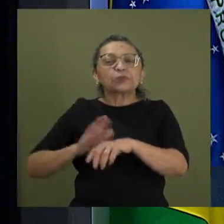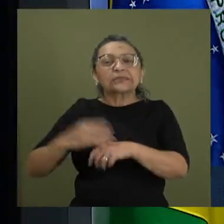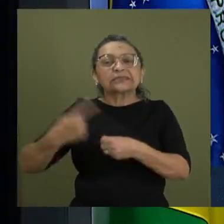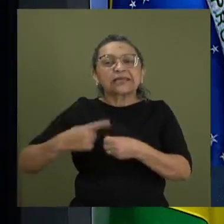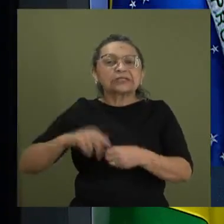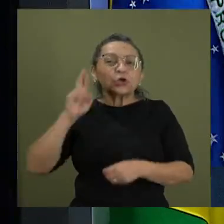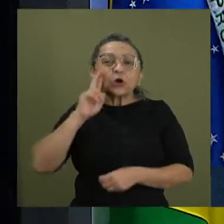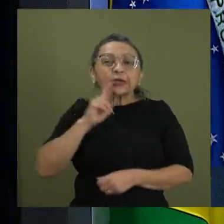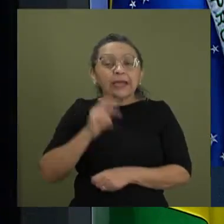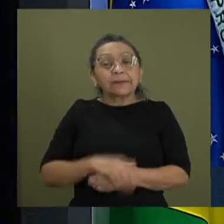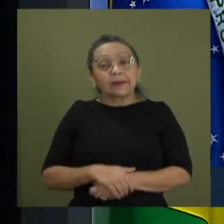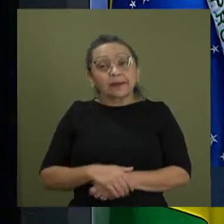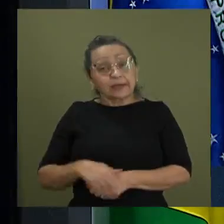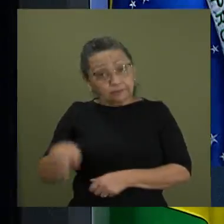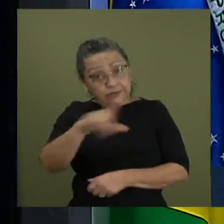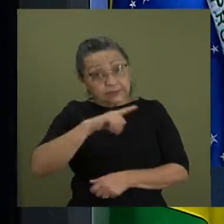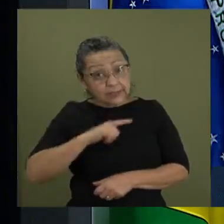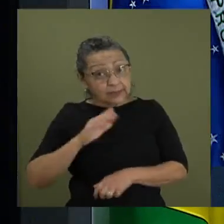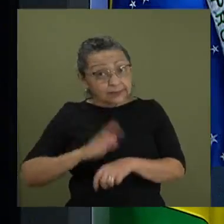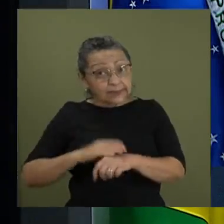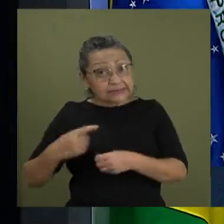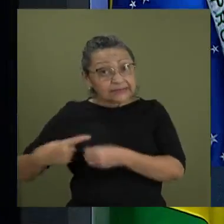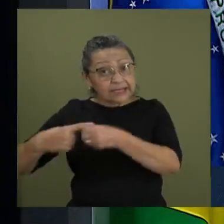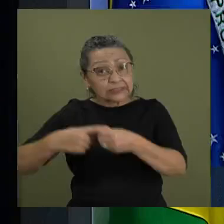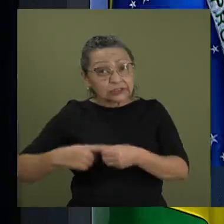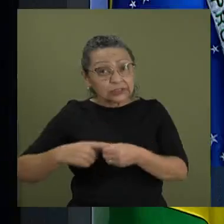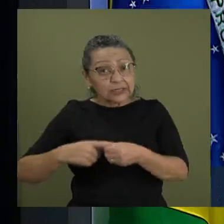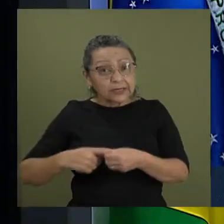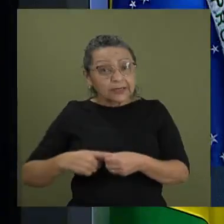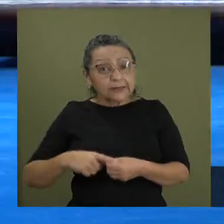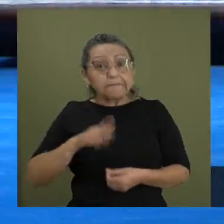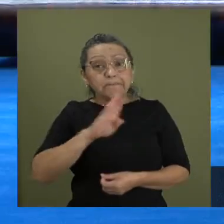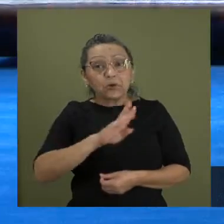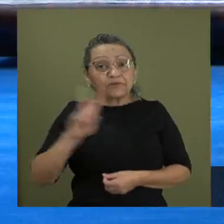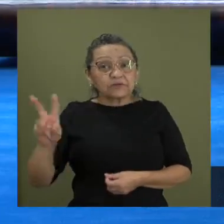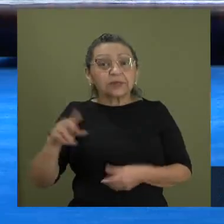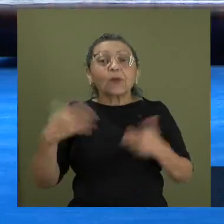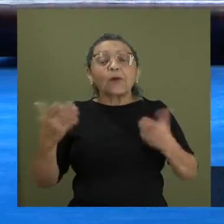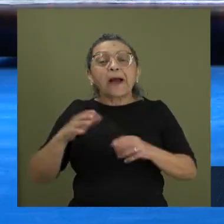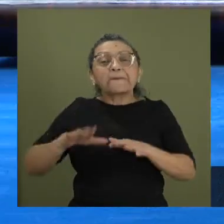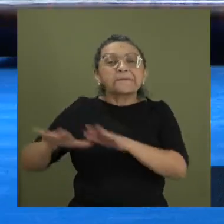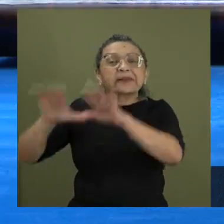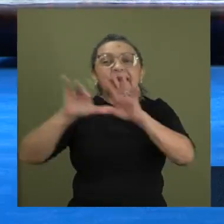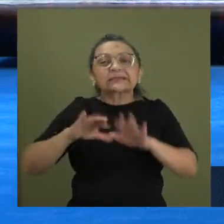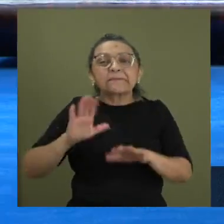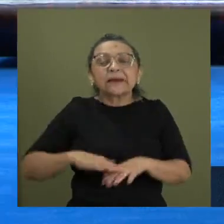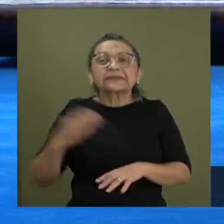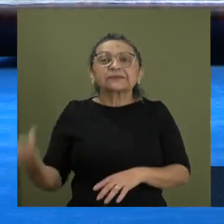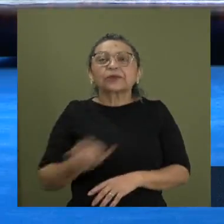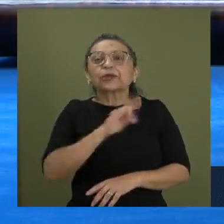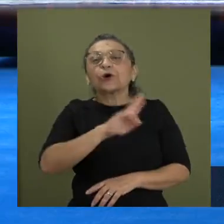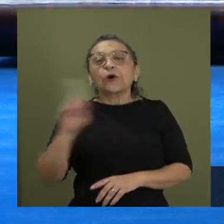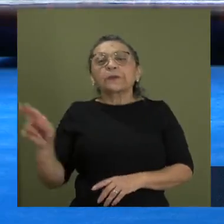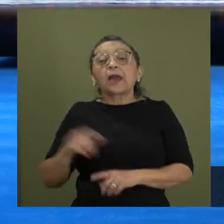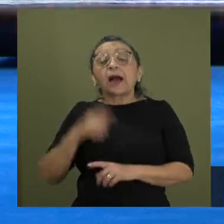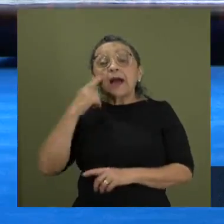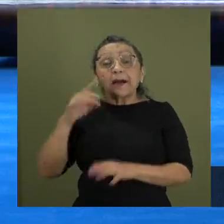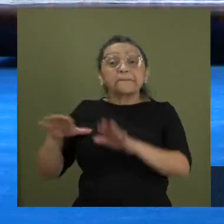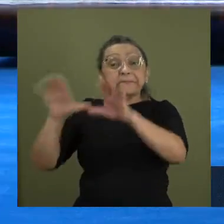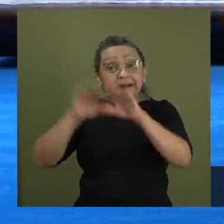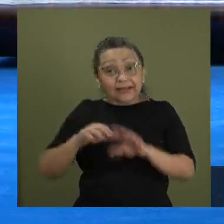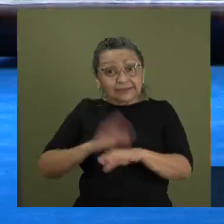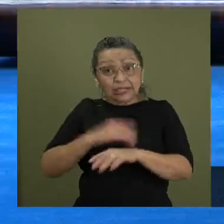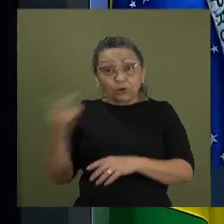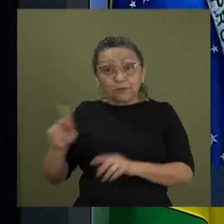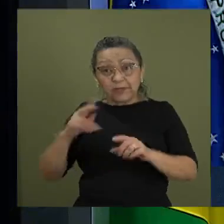que vocês têm lá em Boa Vista? Praça do Garimpeiro. A